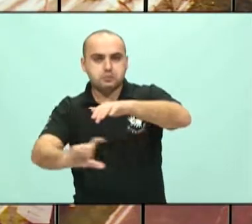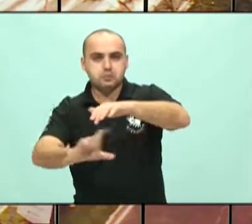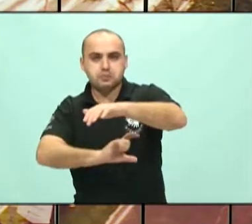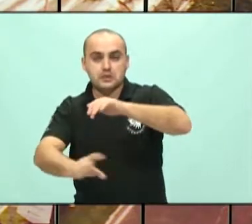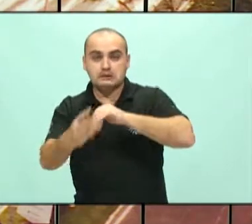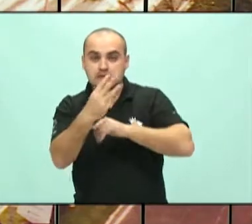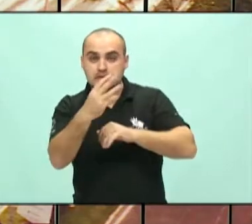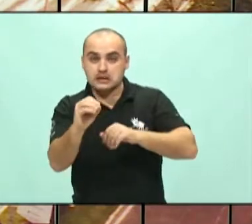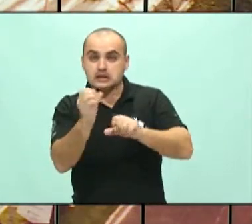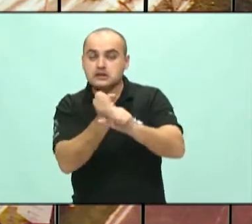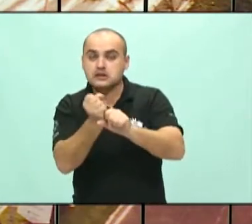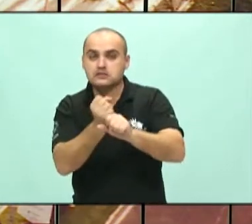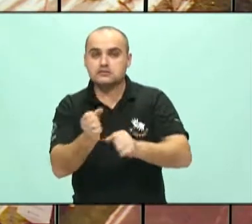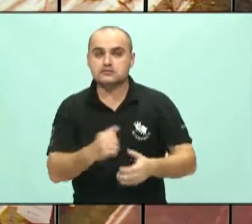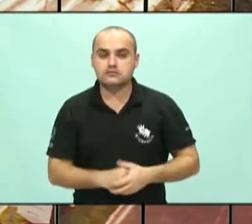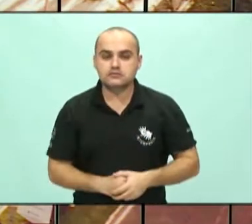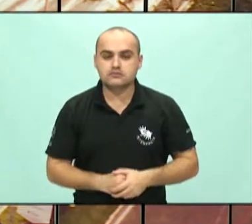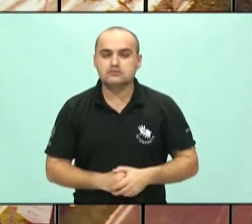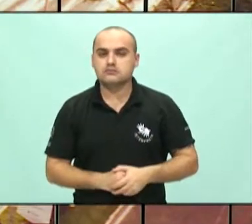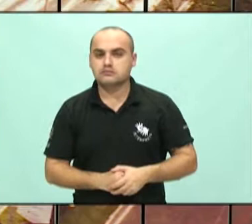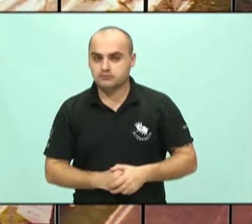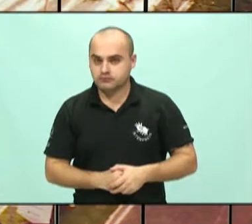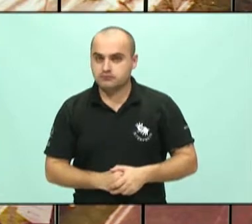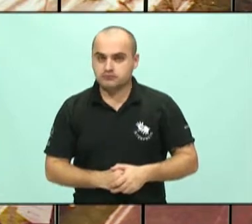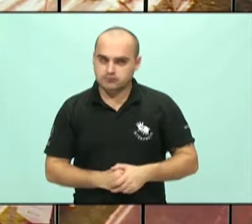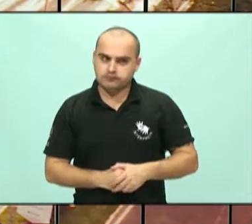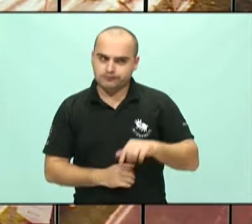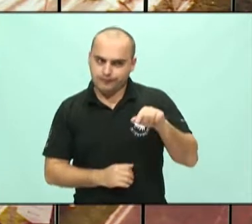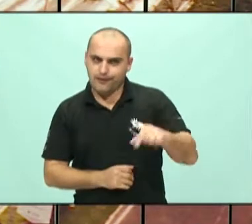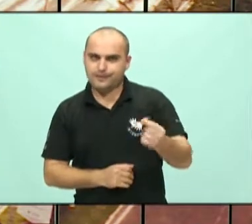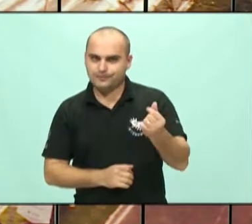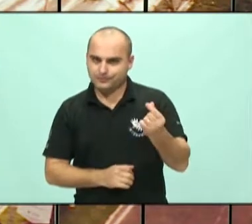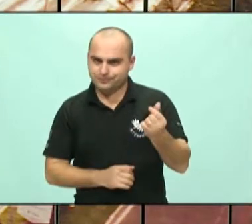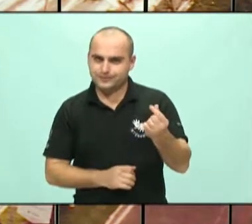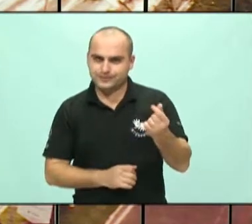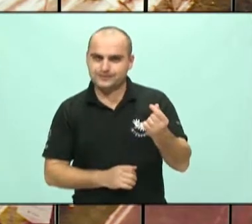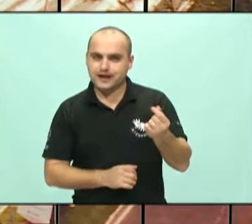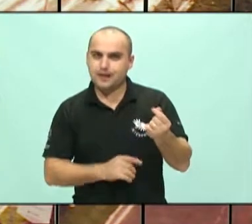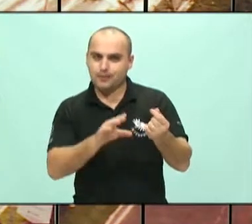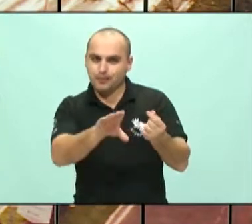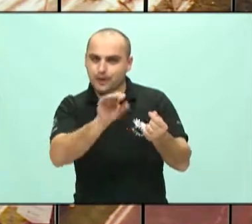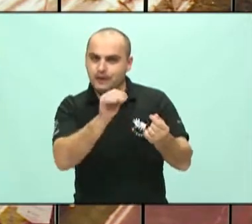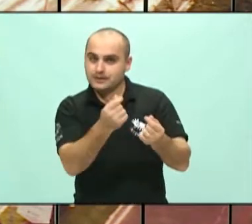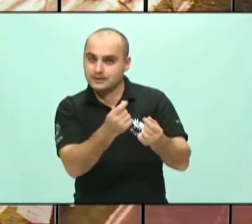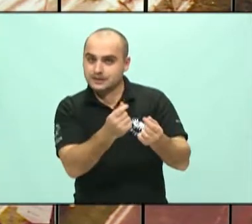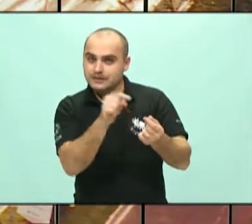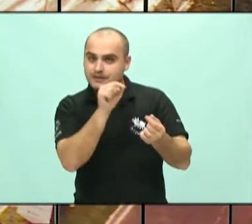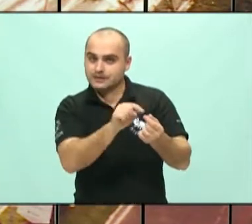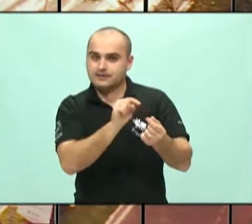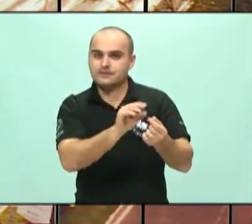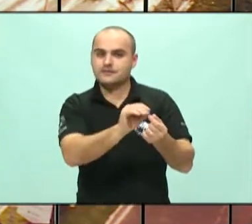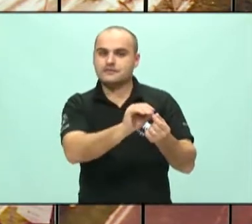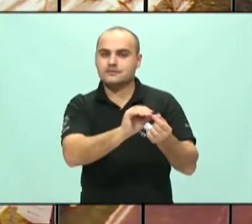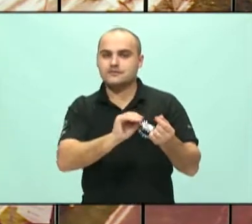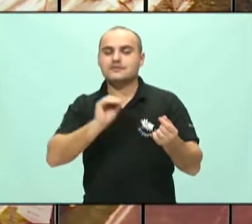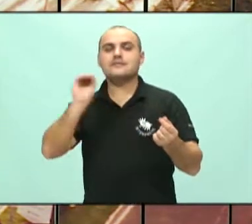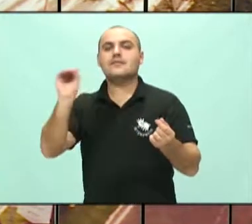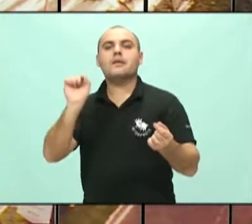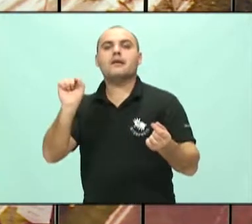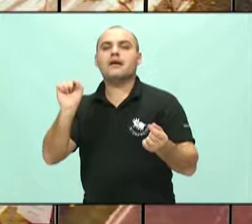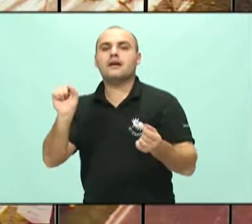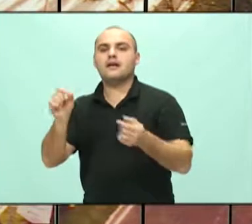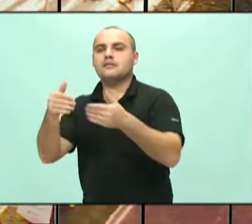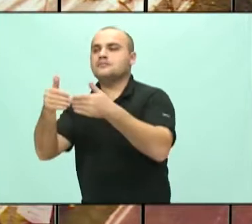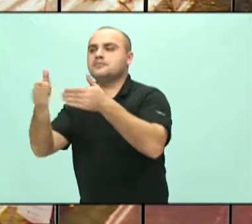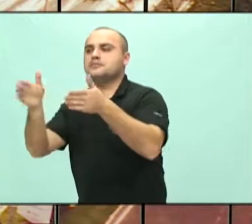anos. O que fazia? Como era rentável aqui, pegava o dinheiro daqui, levava e abria